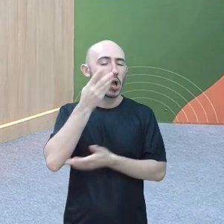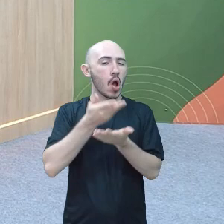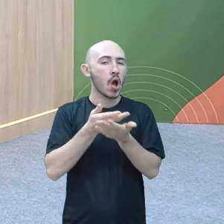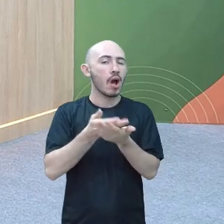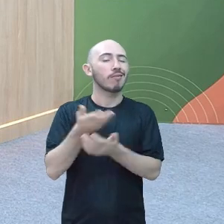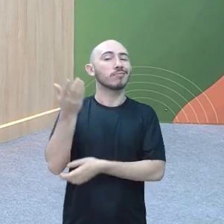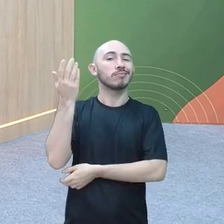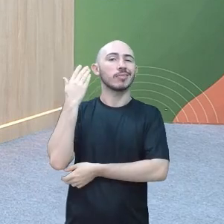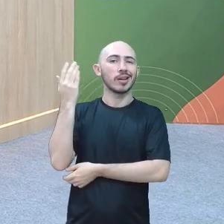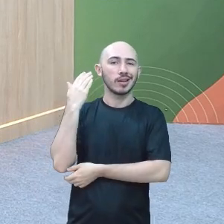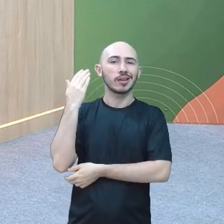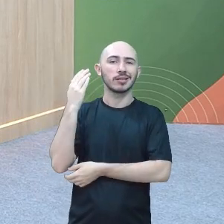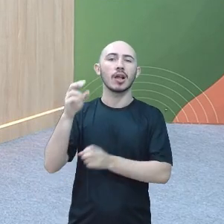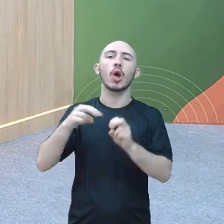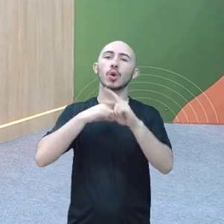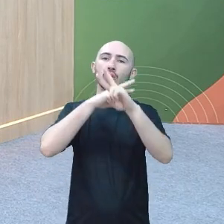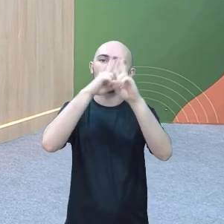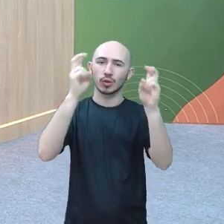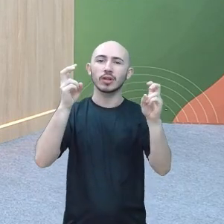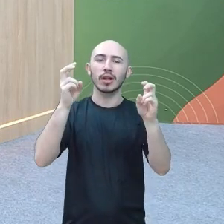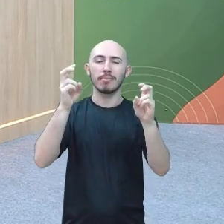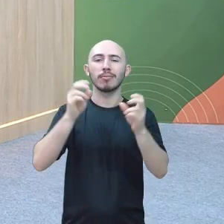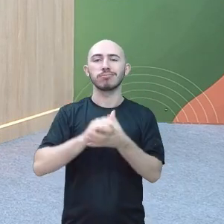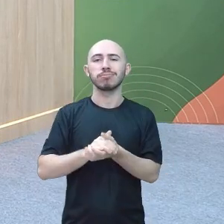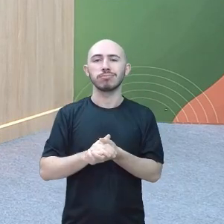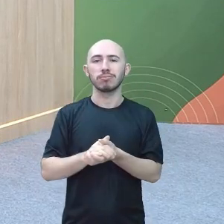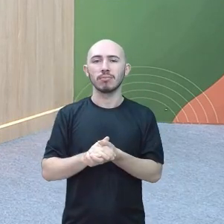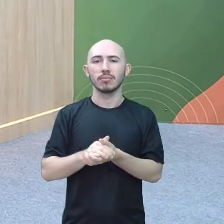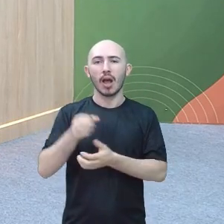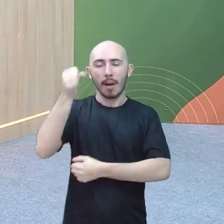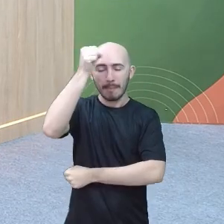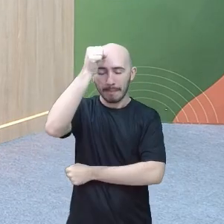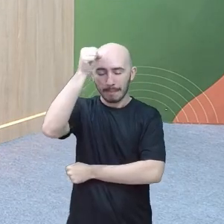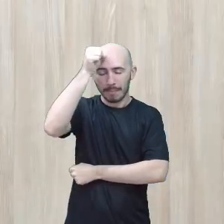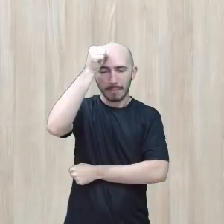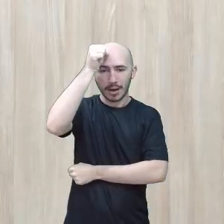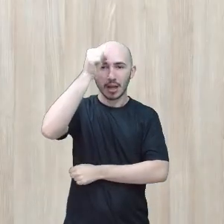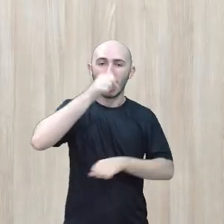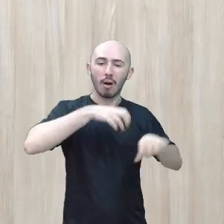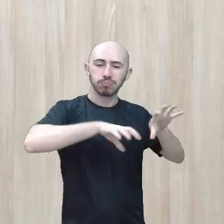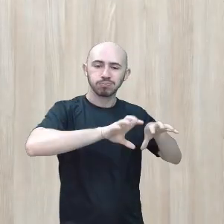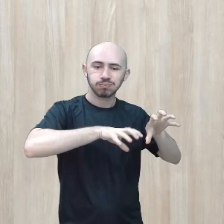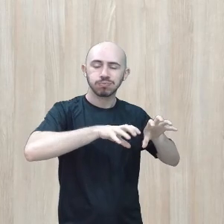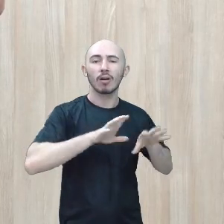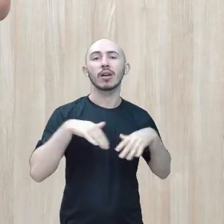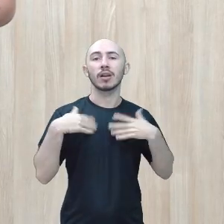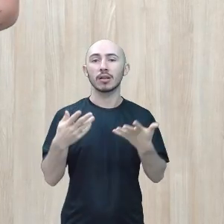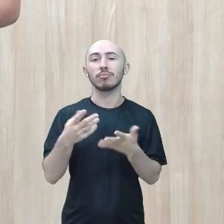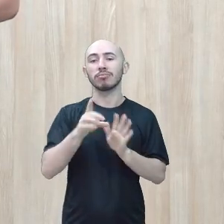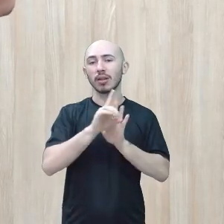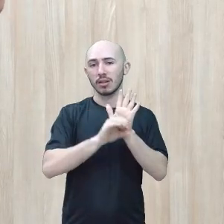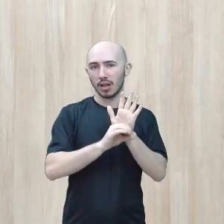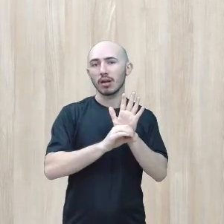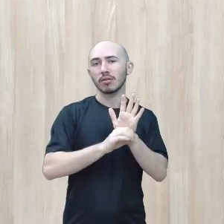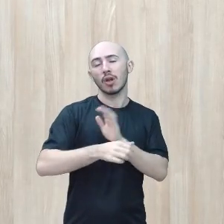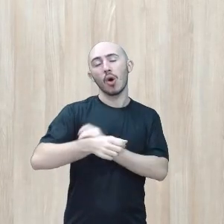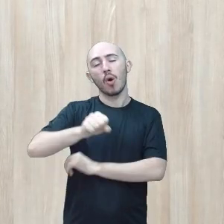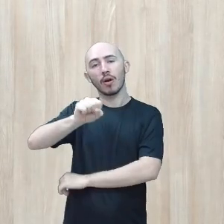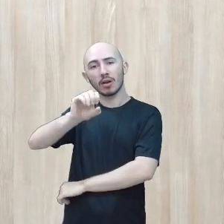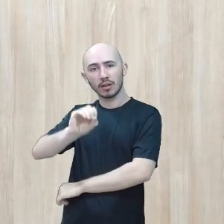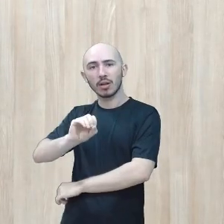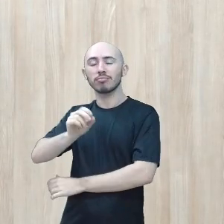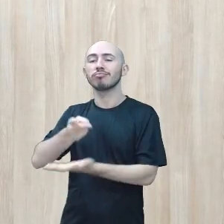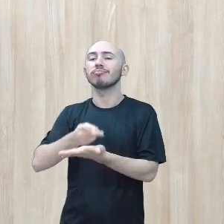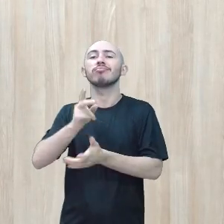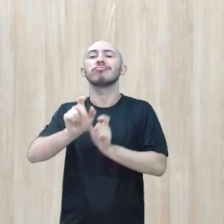foi a aula do Brega Funk, da Educação Física, vocês vão ver que a década de 80